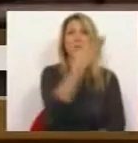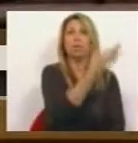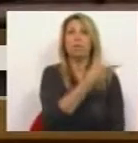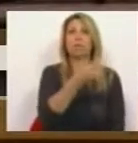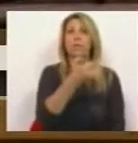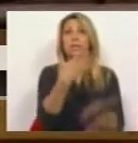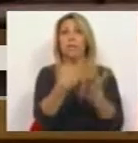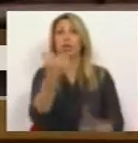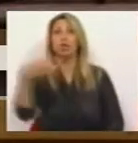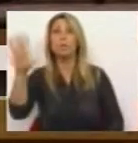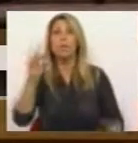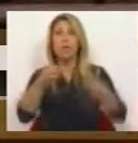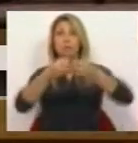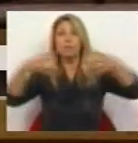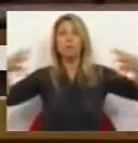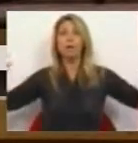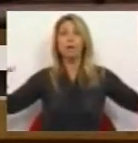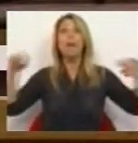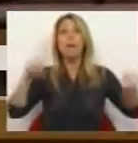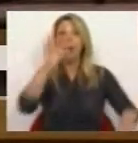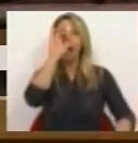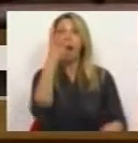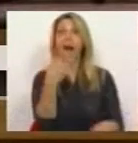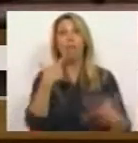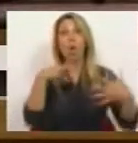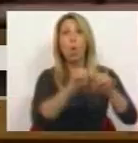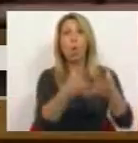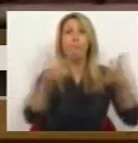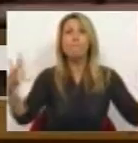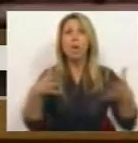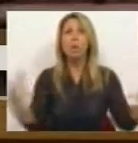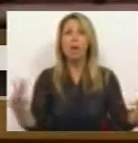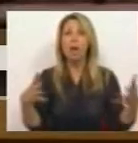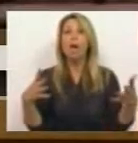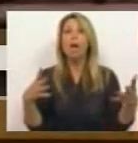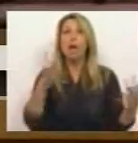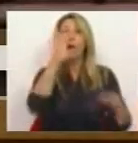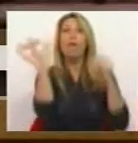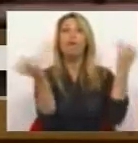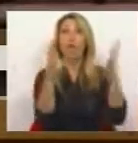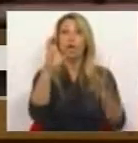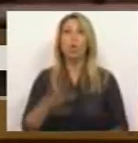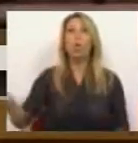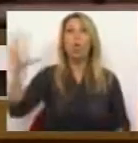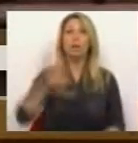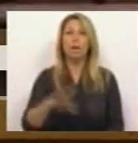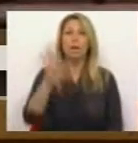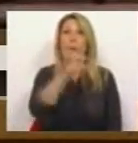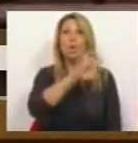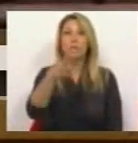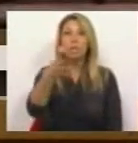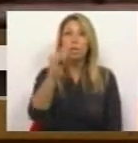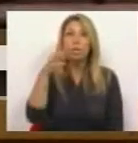e 2010, sendo a espécie que tem maior ocupação da área florestal no continente, 812